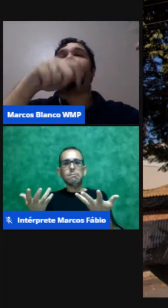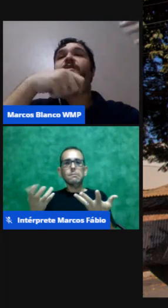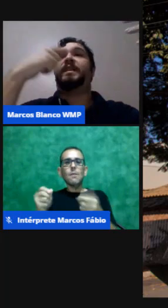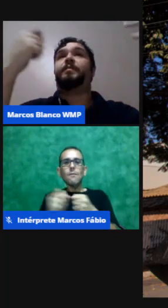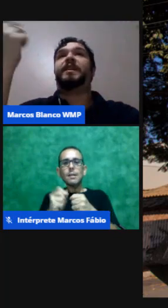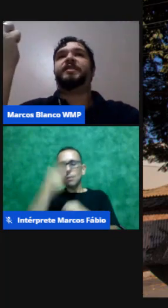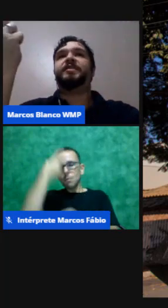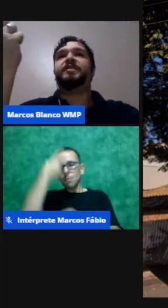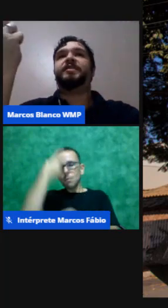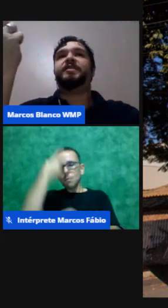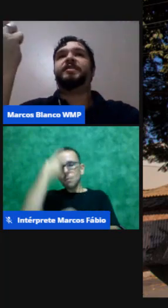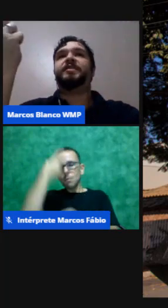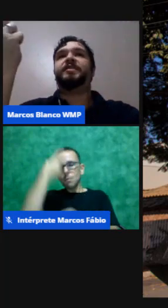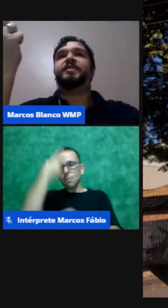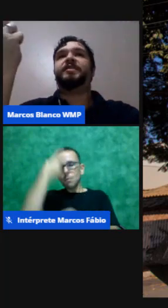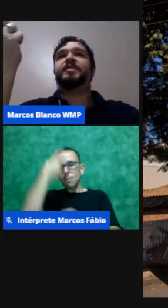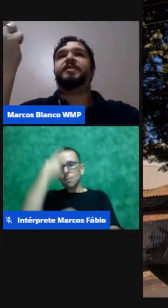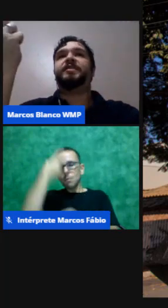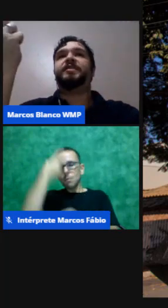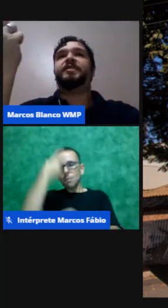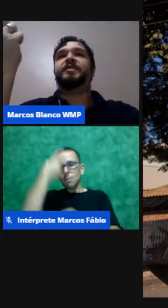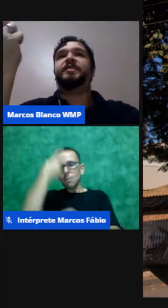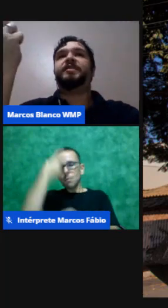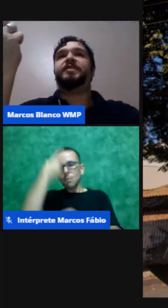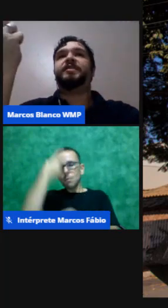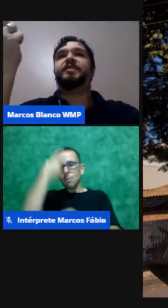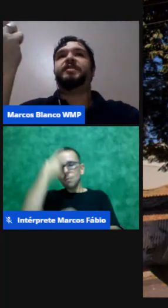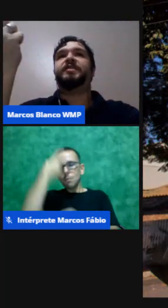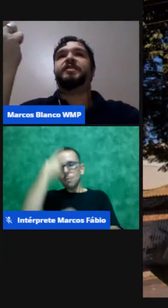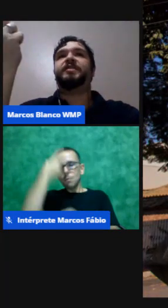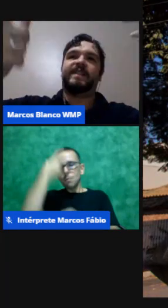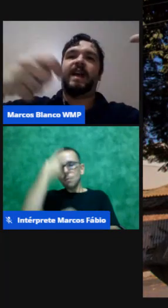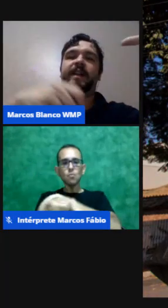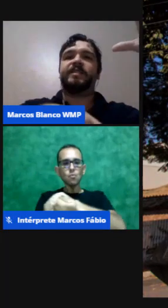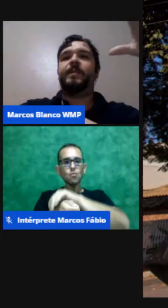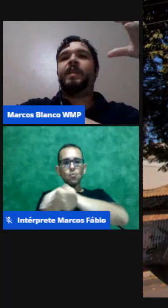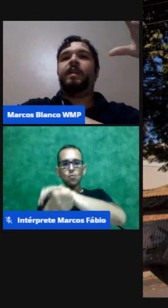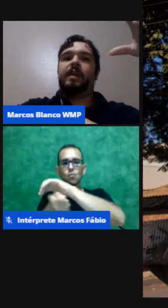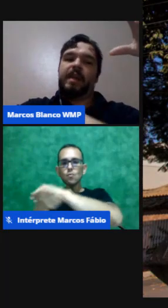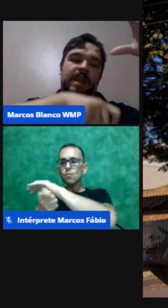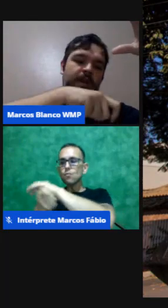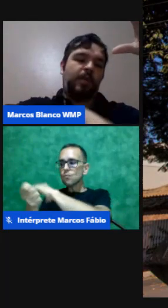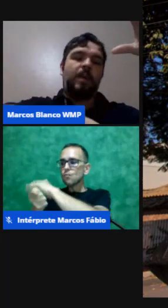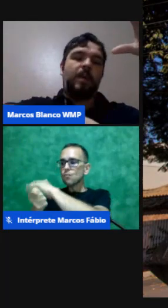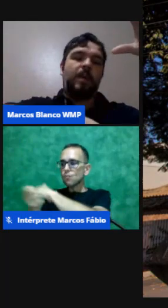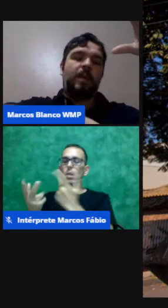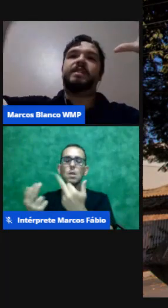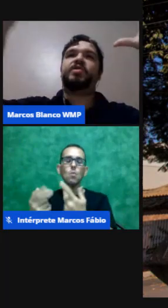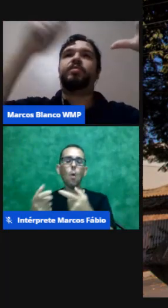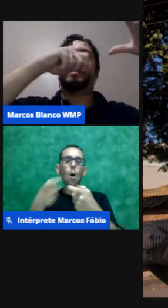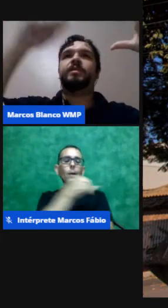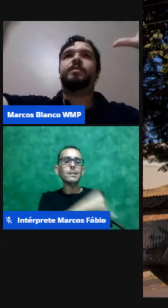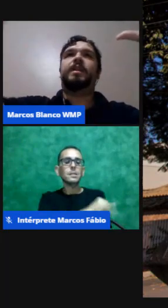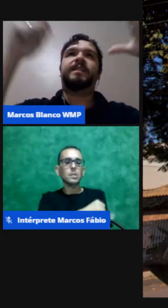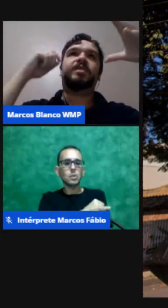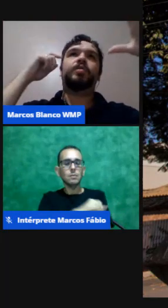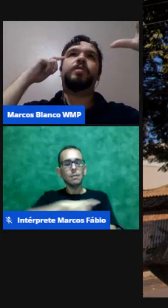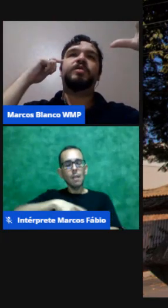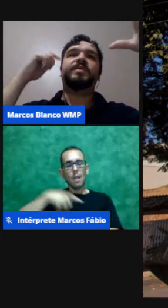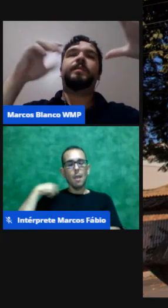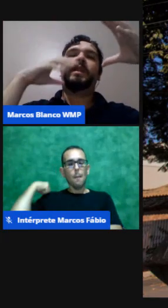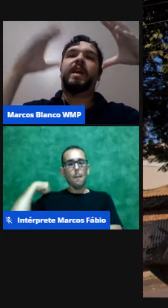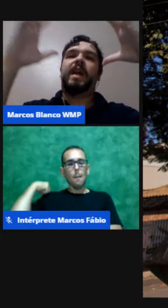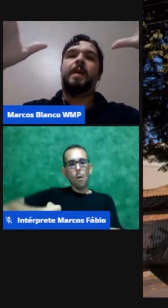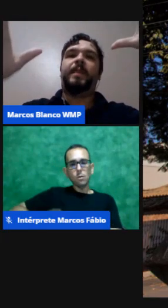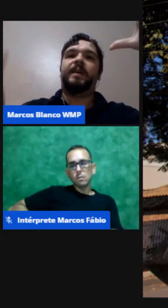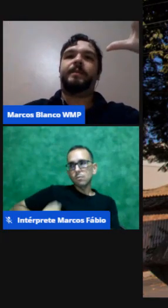agentes, essas liberações são feitas por agentes de saúde. Ele pode vir, como ocorreu no Rio, em algumas áreas, ele com a bolsa e soltando